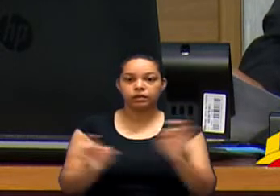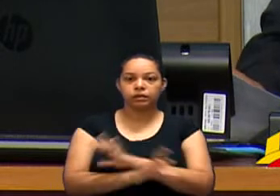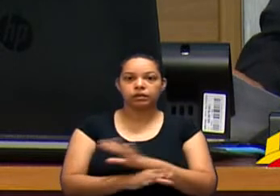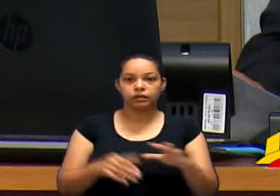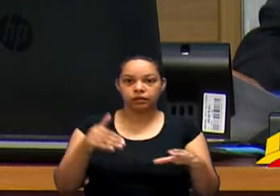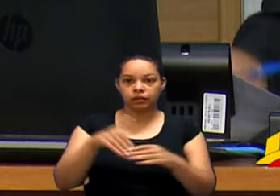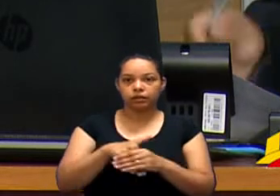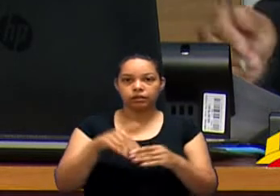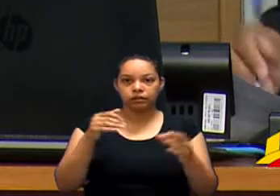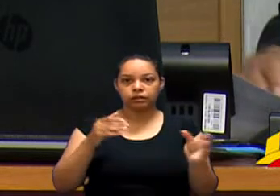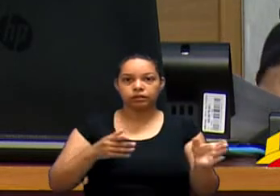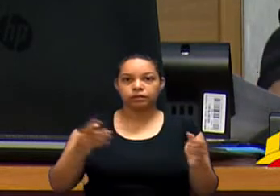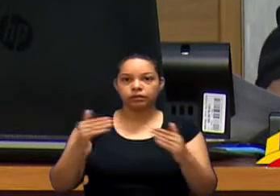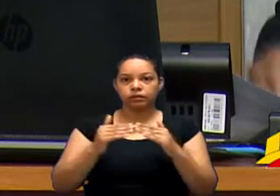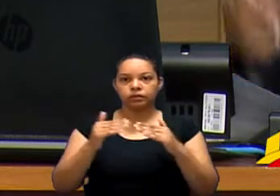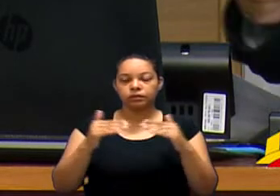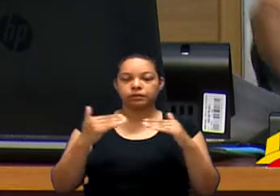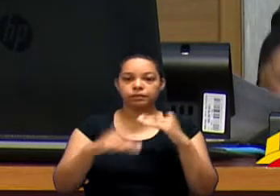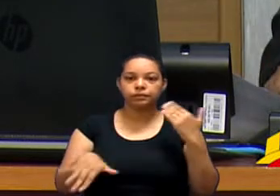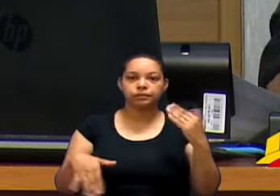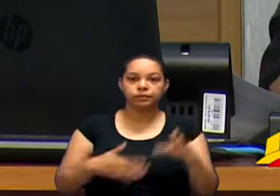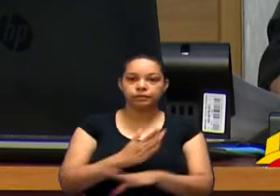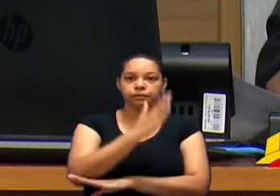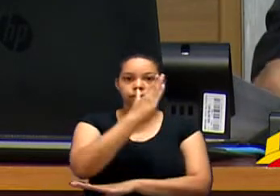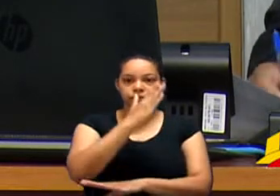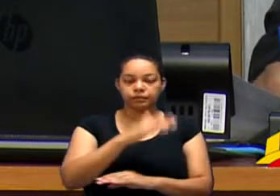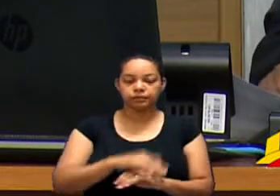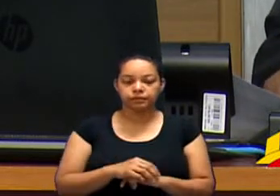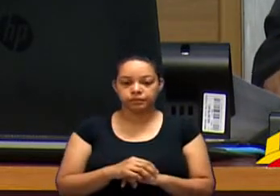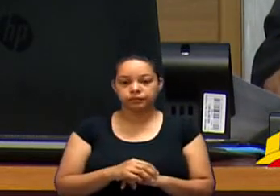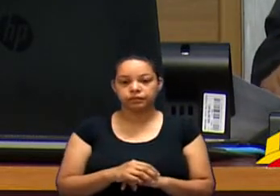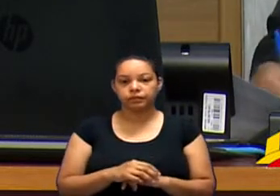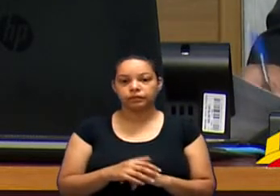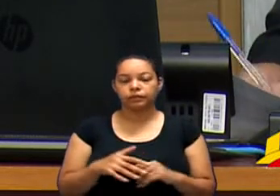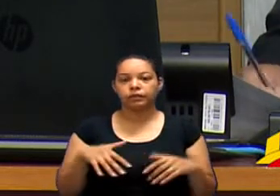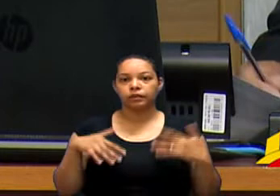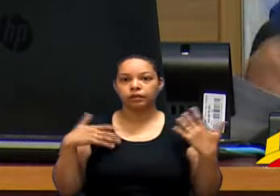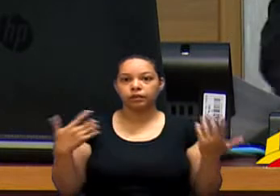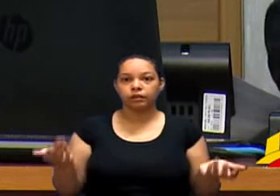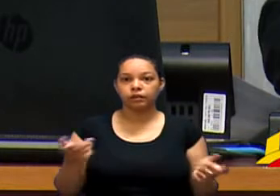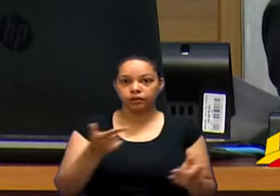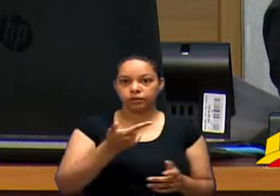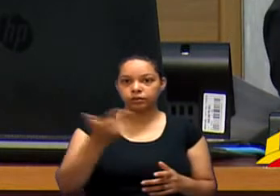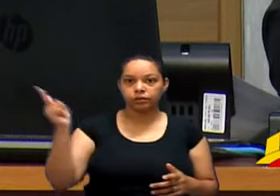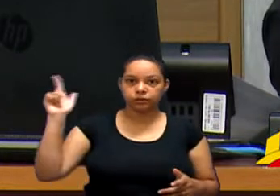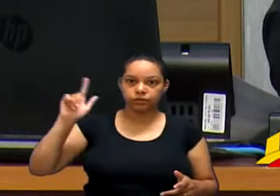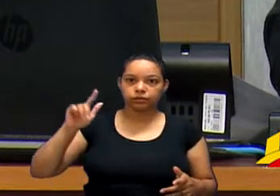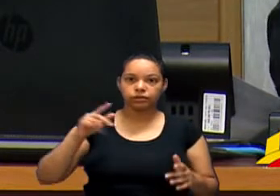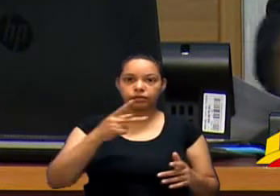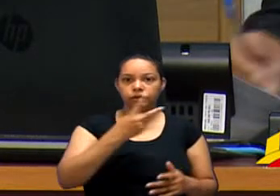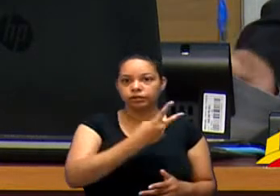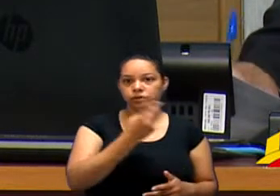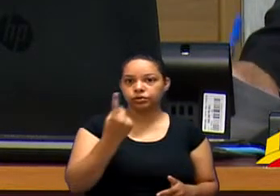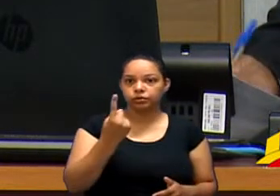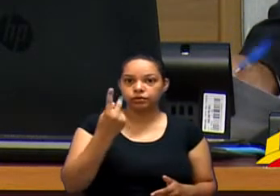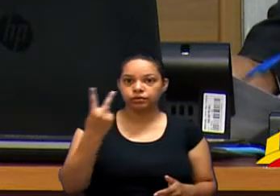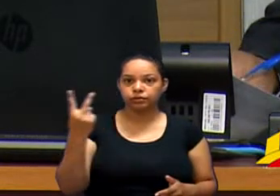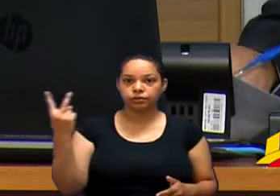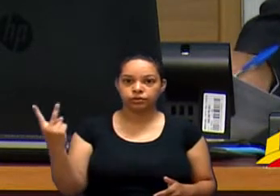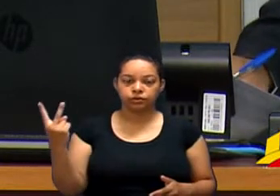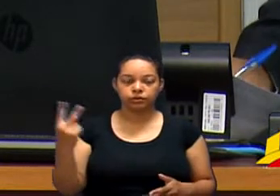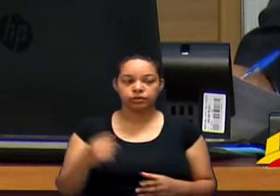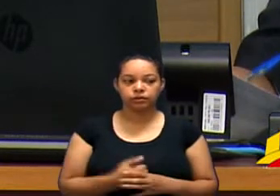coloca em votação os vereadores concorda permanece Como estão aprovado o próximo projeto de resolução é o 21 22 do vereador